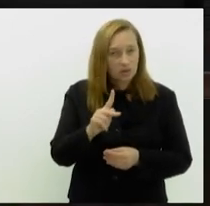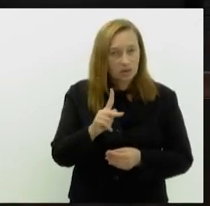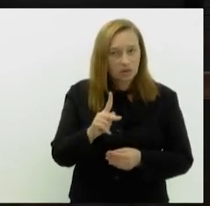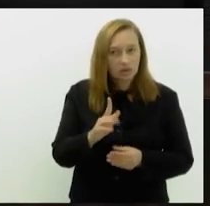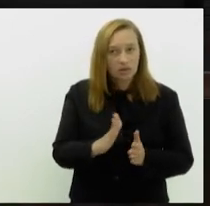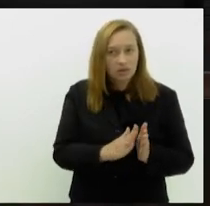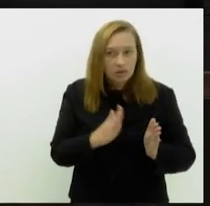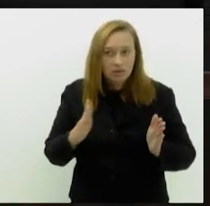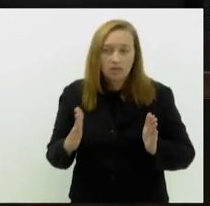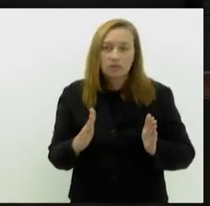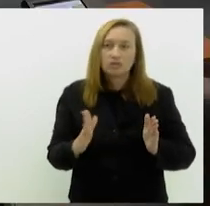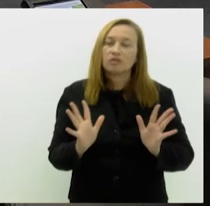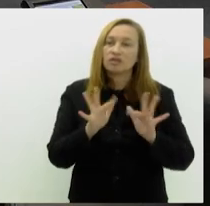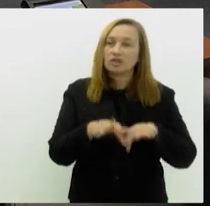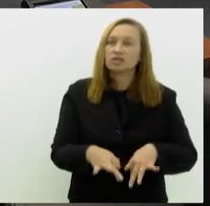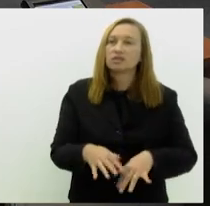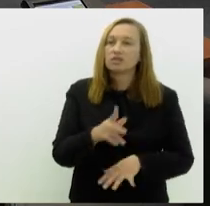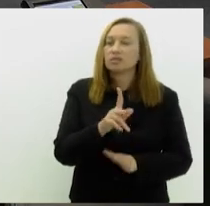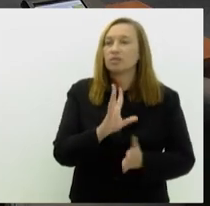a conclusão da pauta.